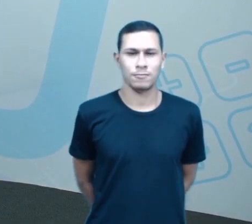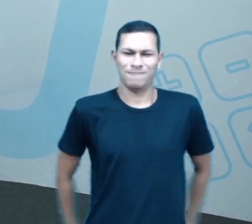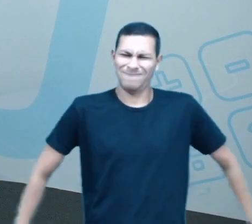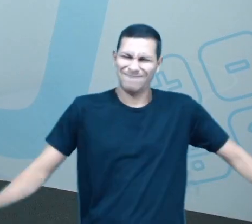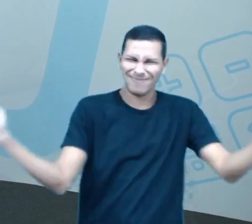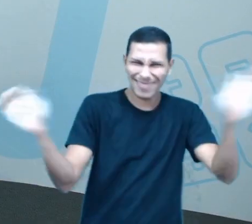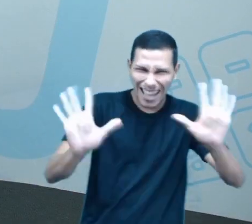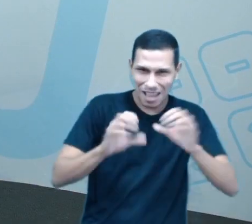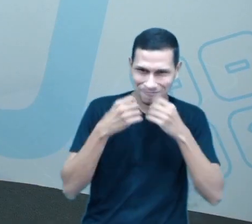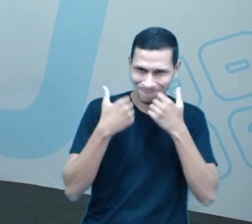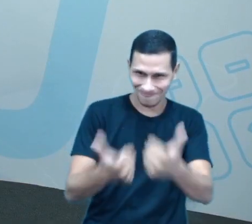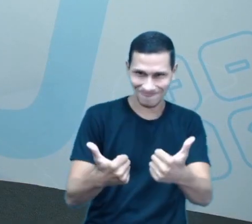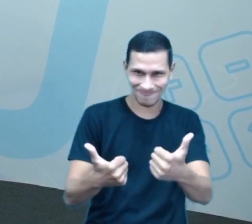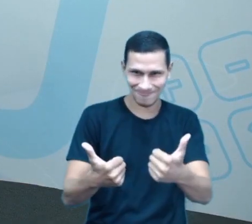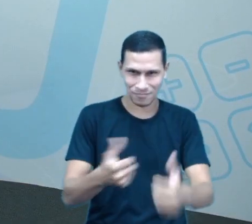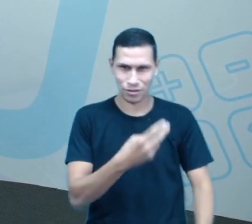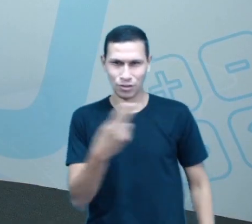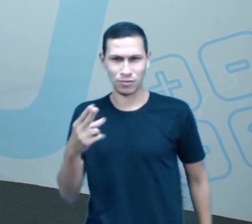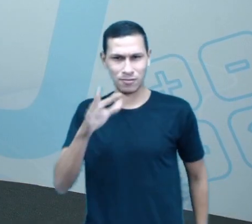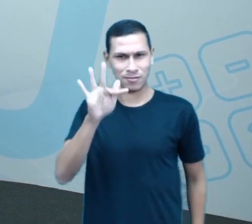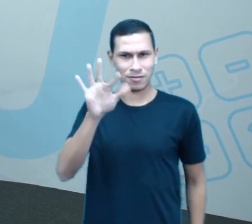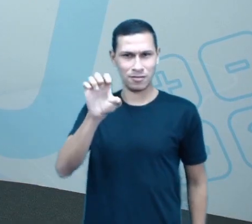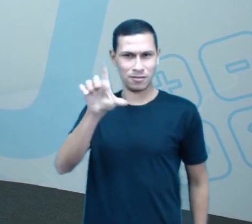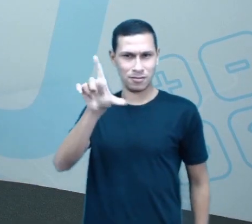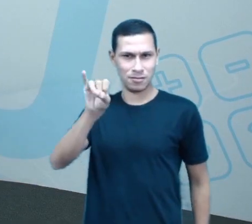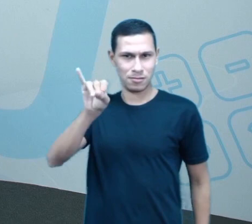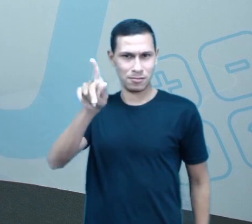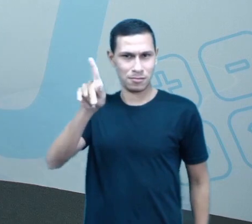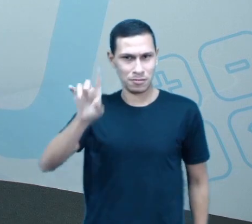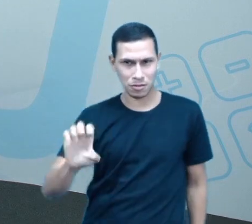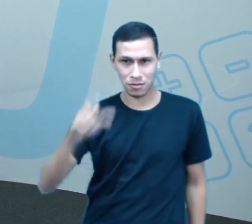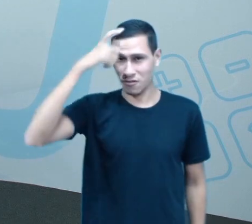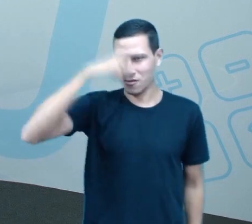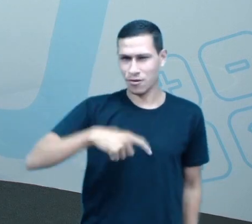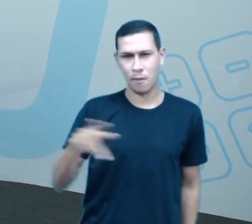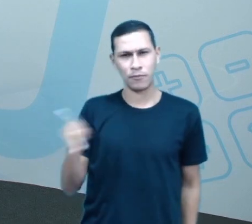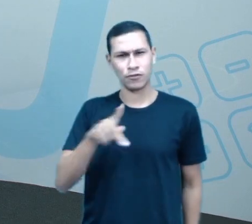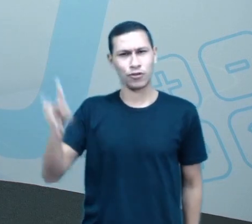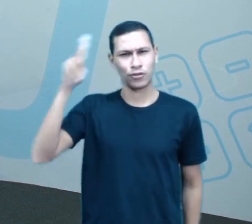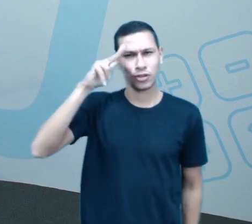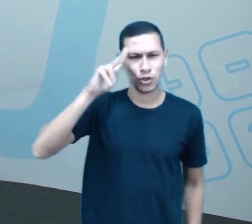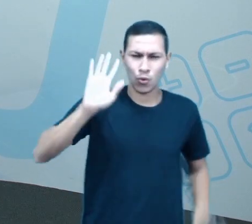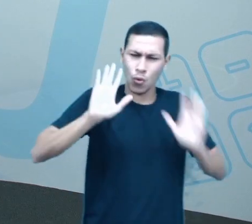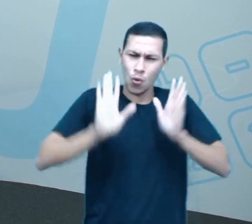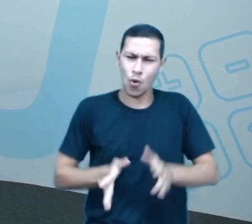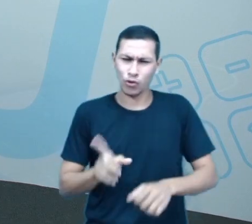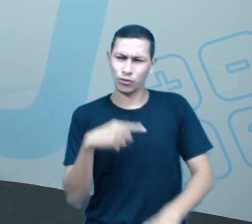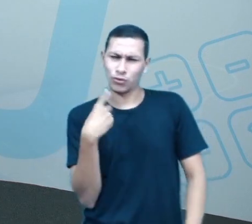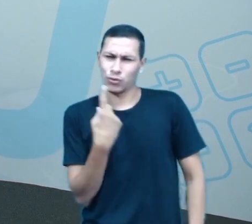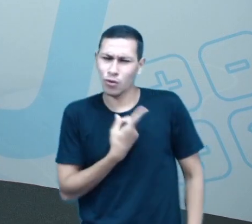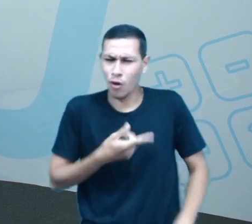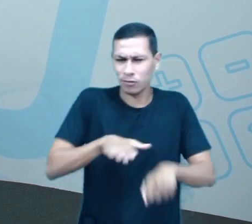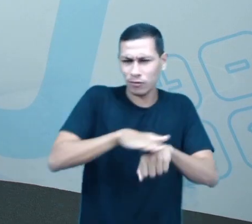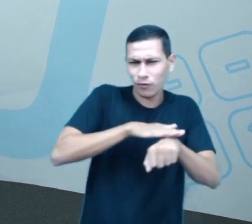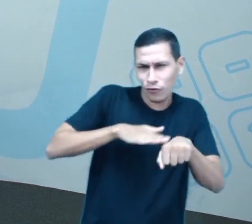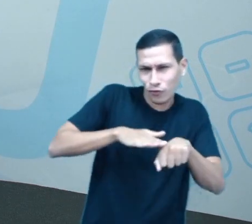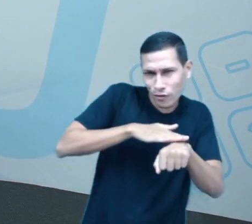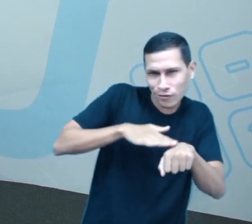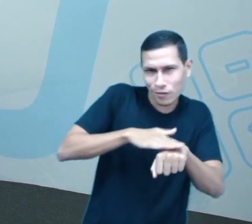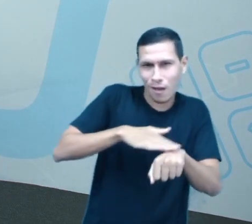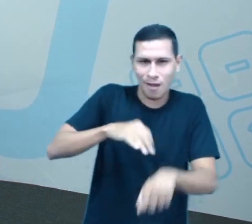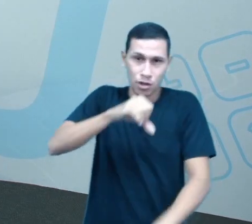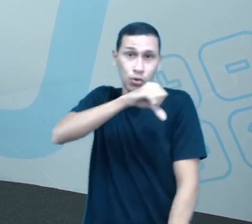Fala galera, tudo bem? Meu nome é Felipe Aretax, eu sou professor de História e hoje eu vou conversar com os nonos